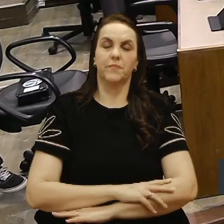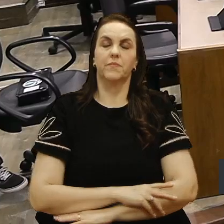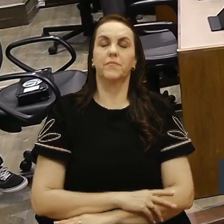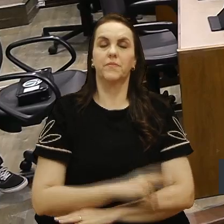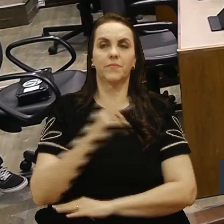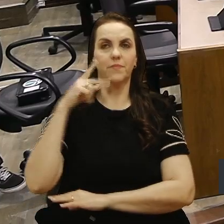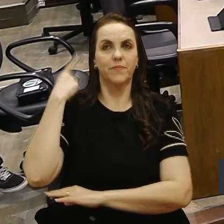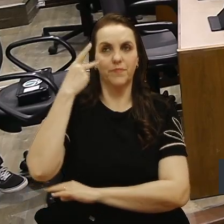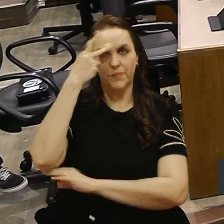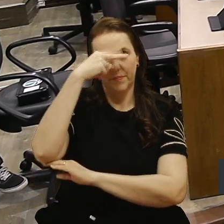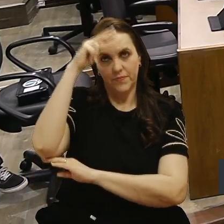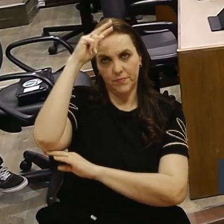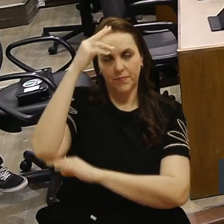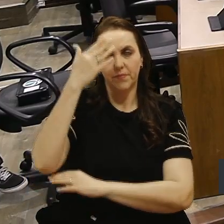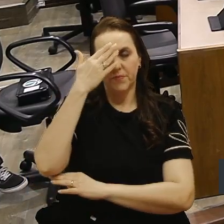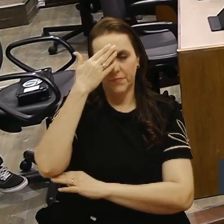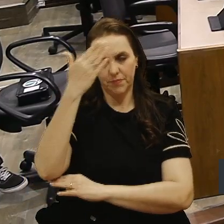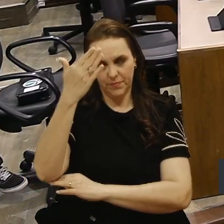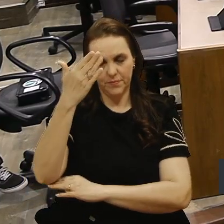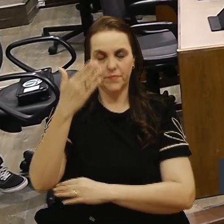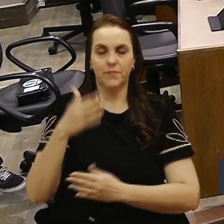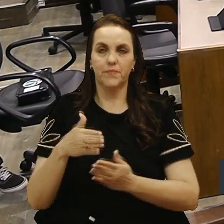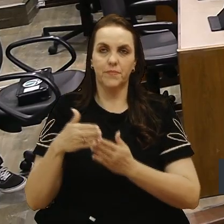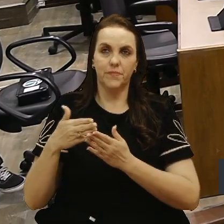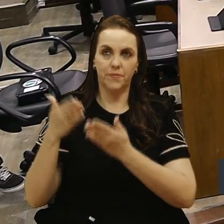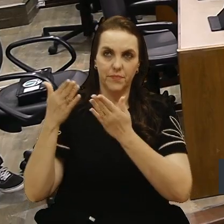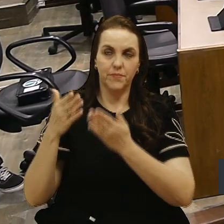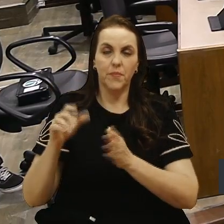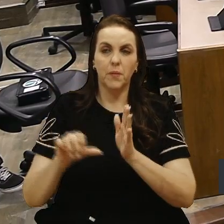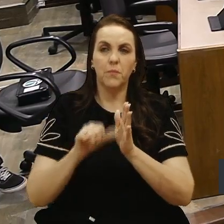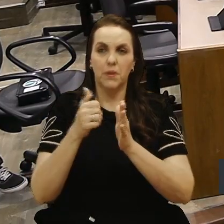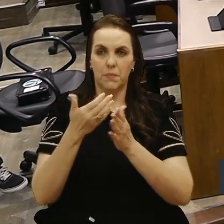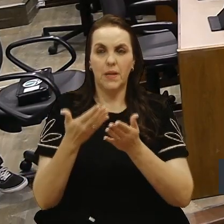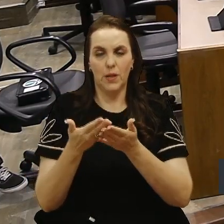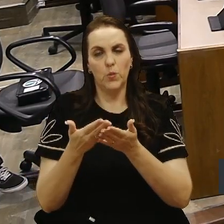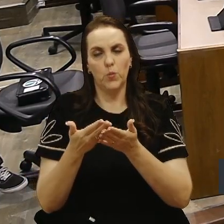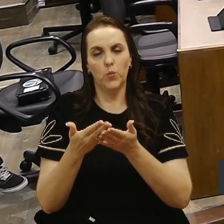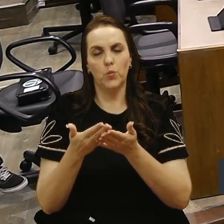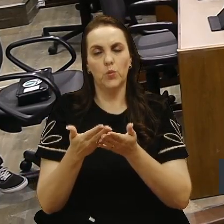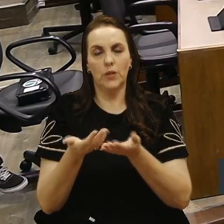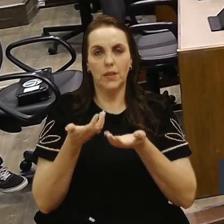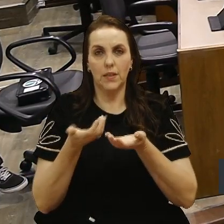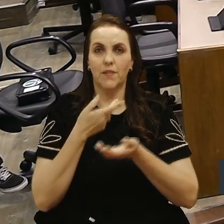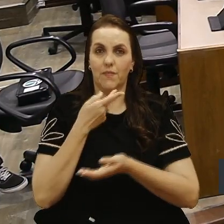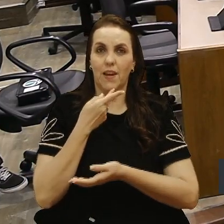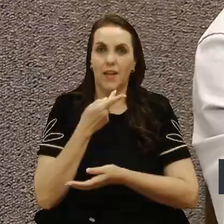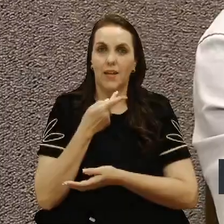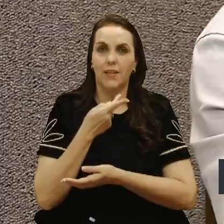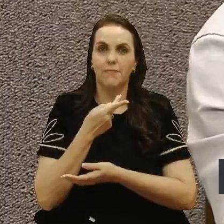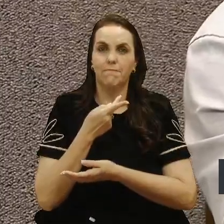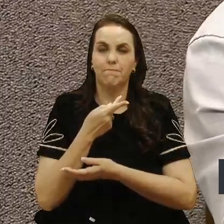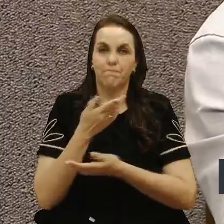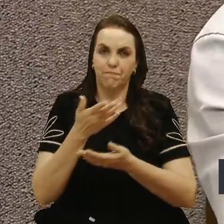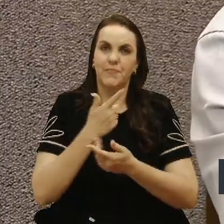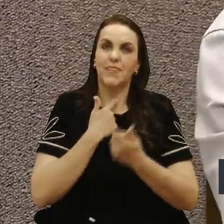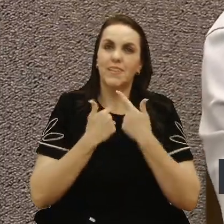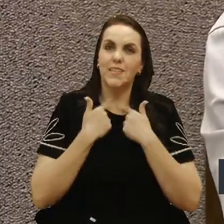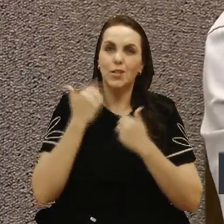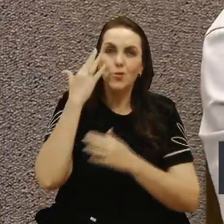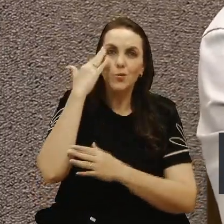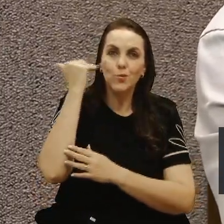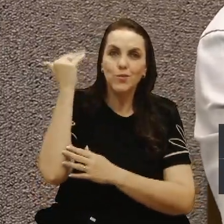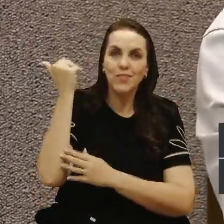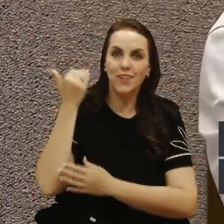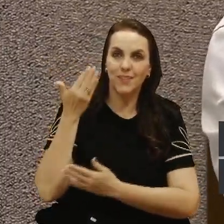Vereador Edson, obrigado pela parte. Eu queria, em primeiro lugar, dizer que lhe desejo muito sucesso.